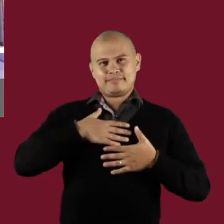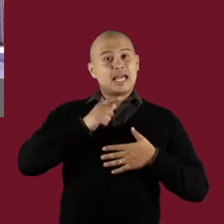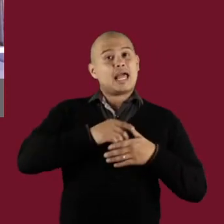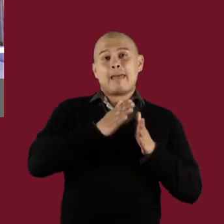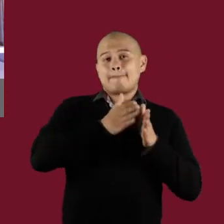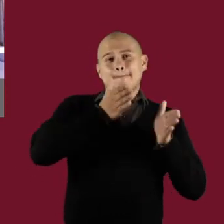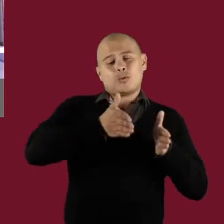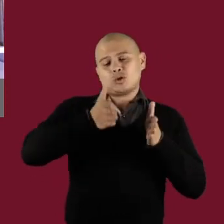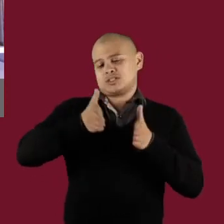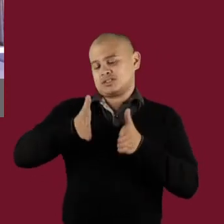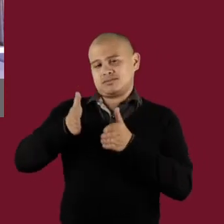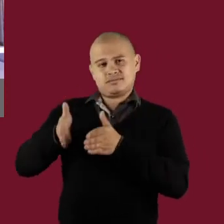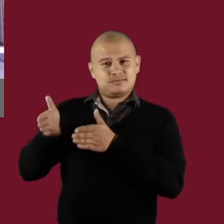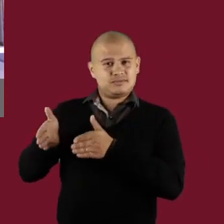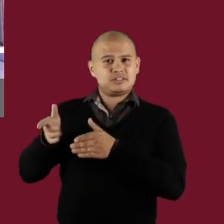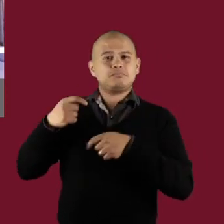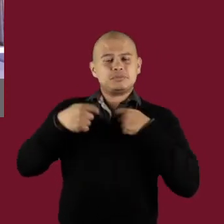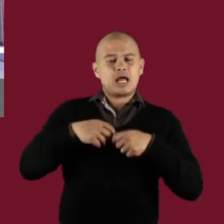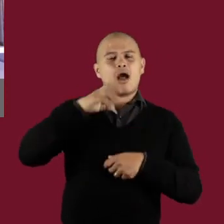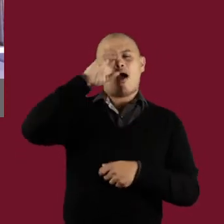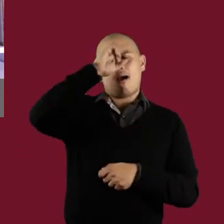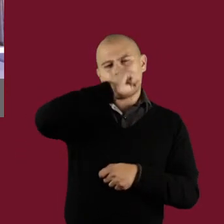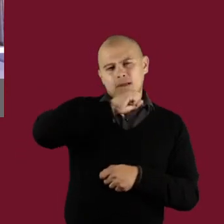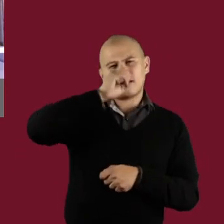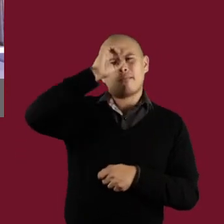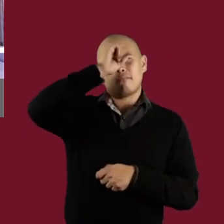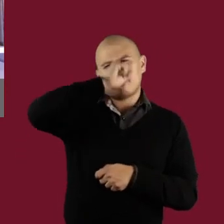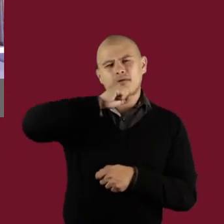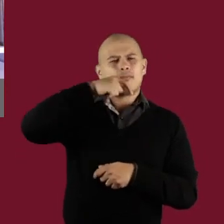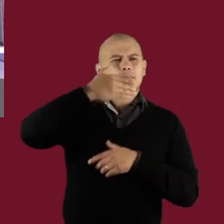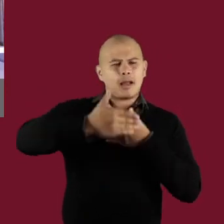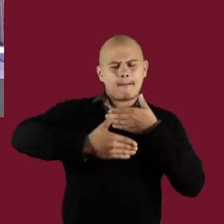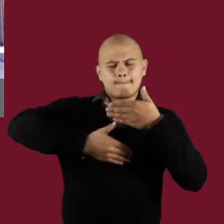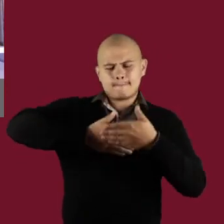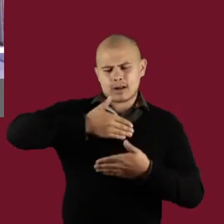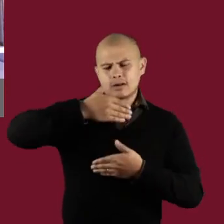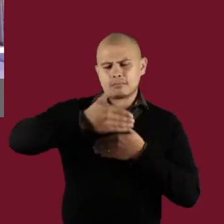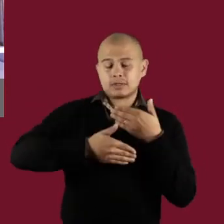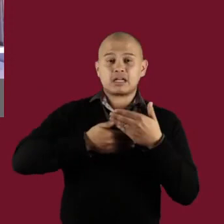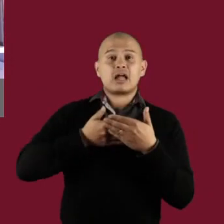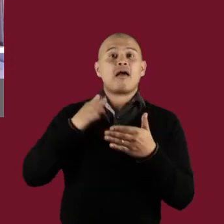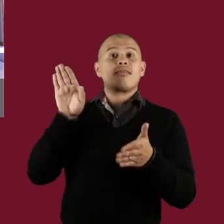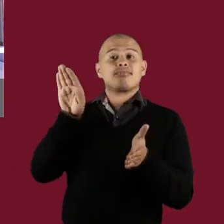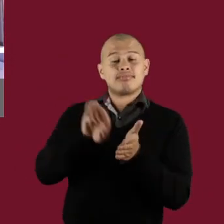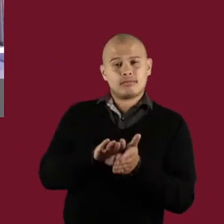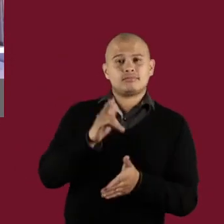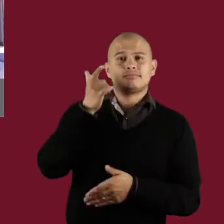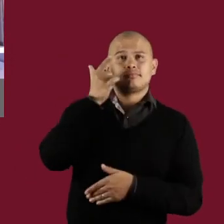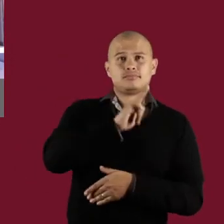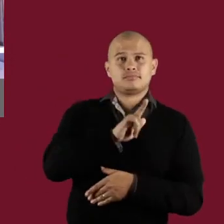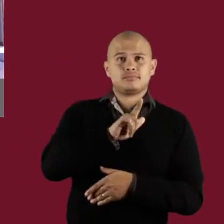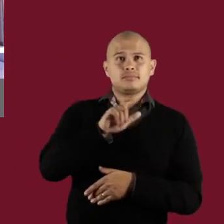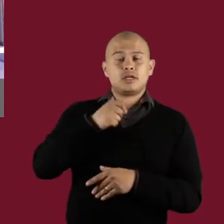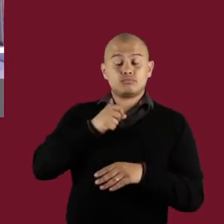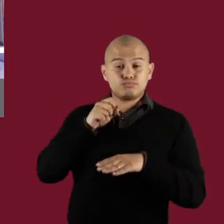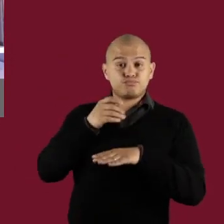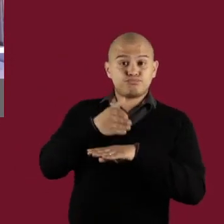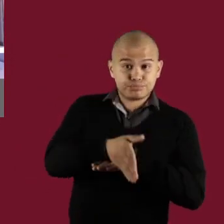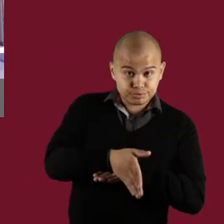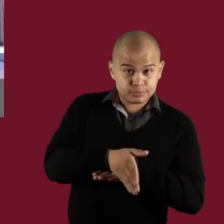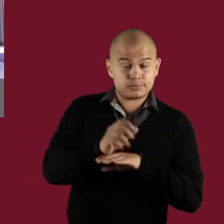assimila. E chegar à ONU News, por exemplo, fez-me romper com um hábito, que foi